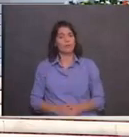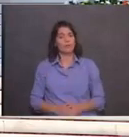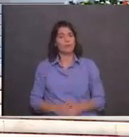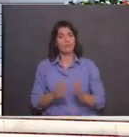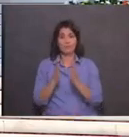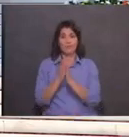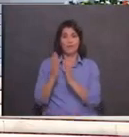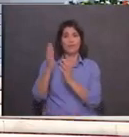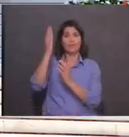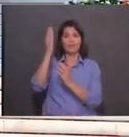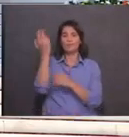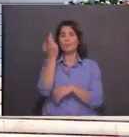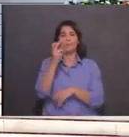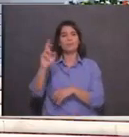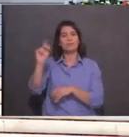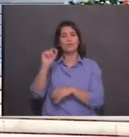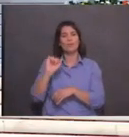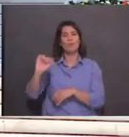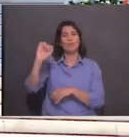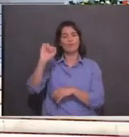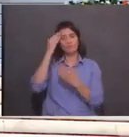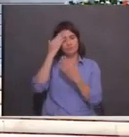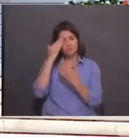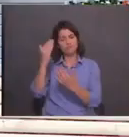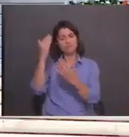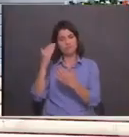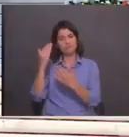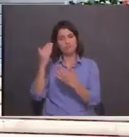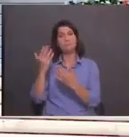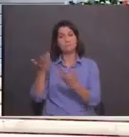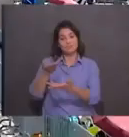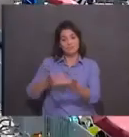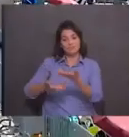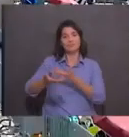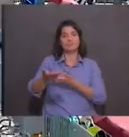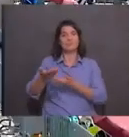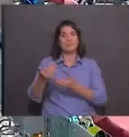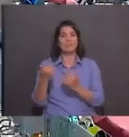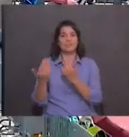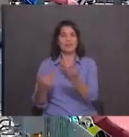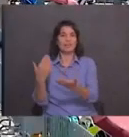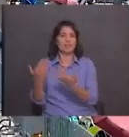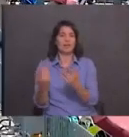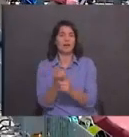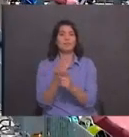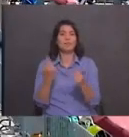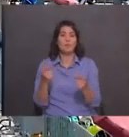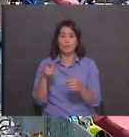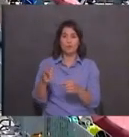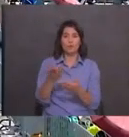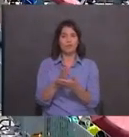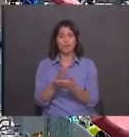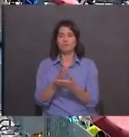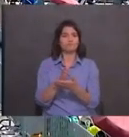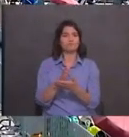Deus exalte para sempre o teu nome e te recompense com os seus bens, porque não hesitaste em